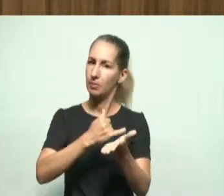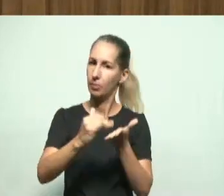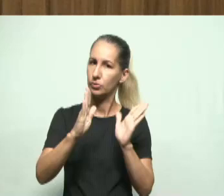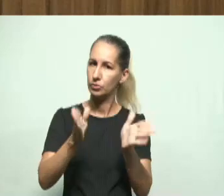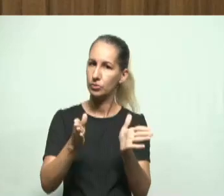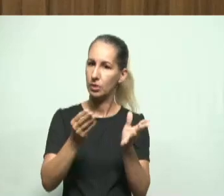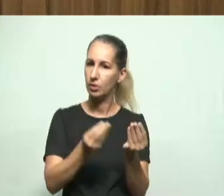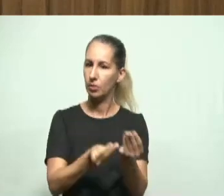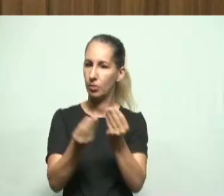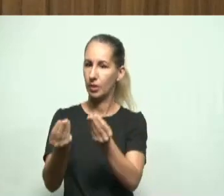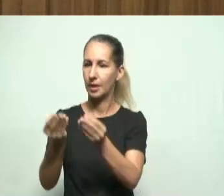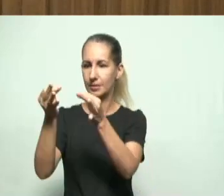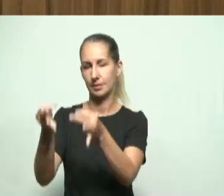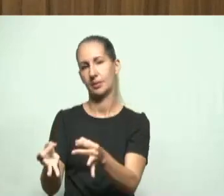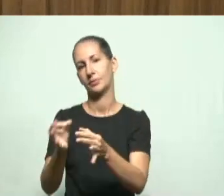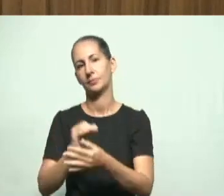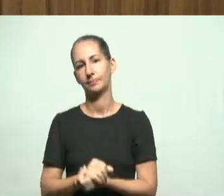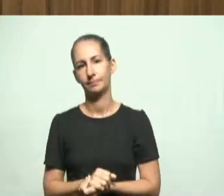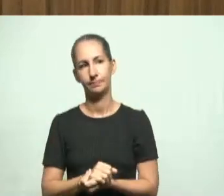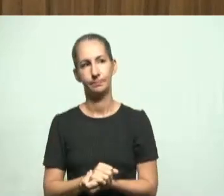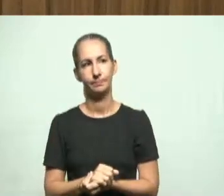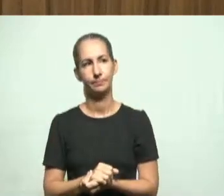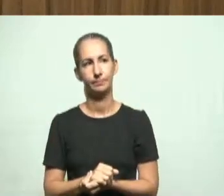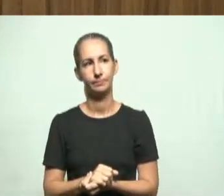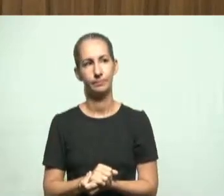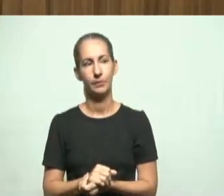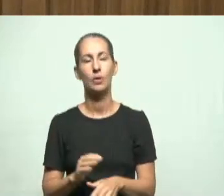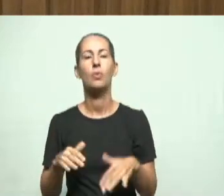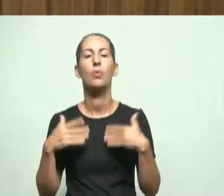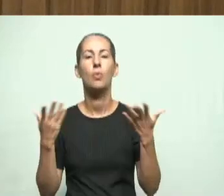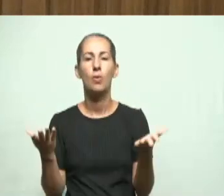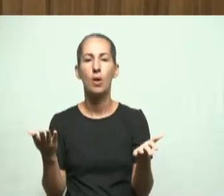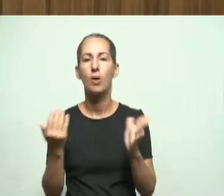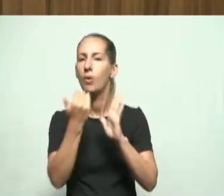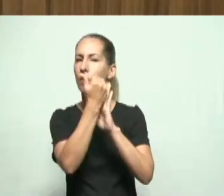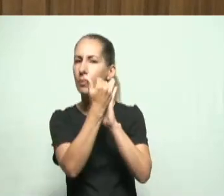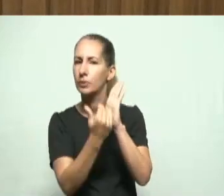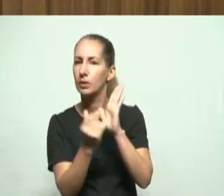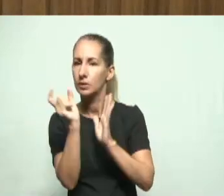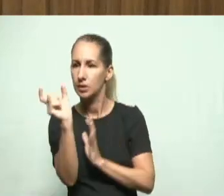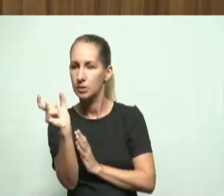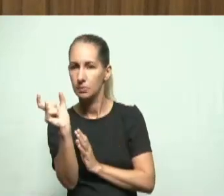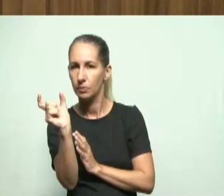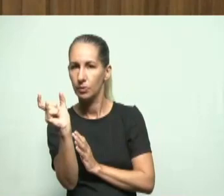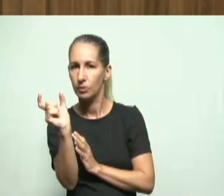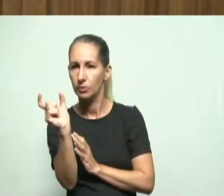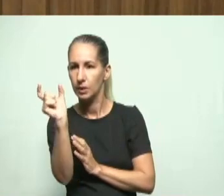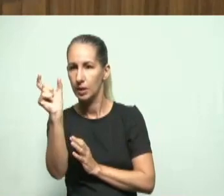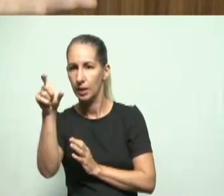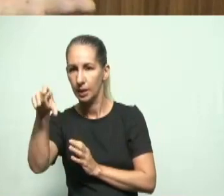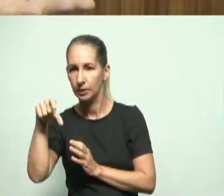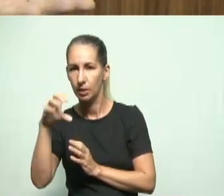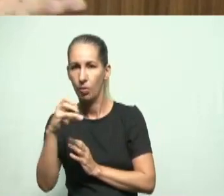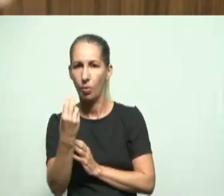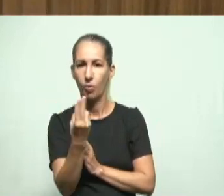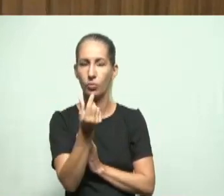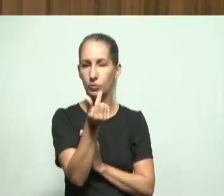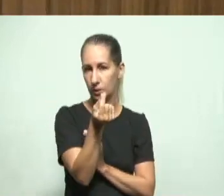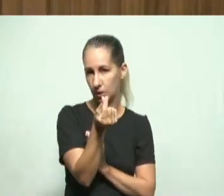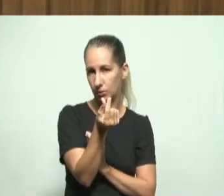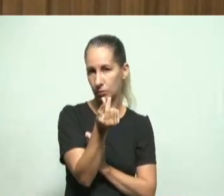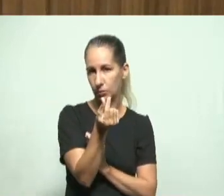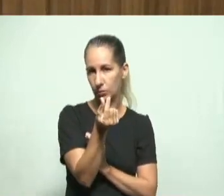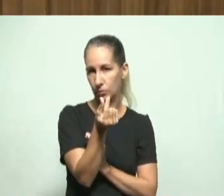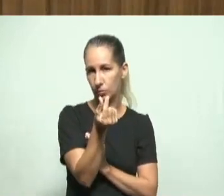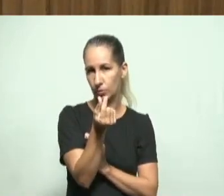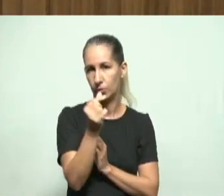é só colocar ele no lugar certo. Então, gente, qual é o modelo hoje de vale transporte? Seja cartão ou seja em dinheiro?